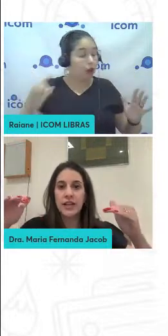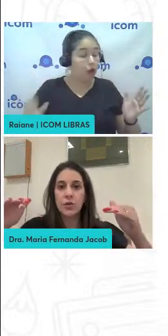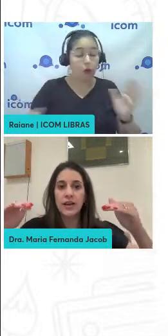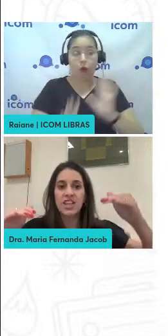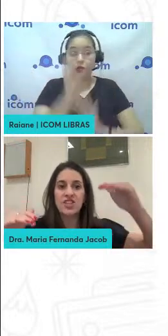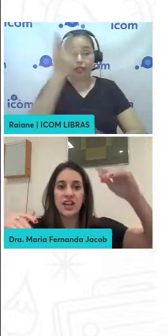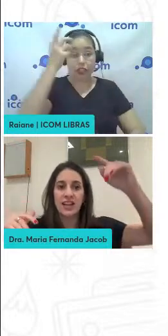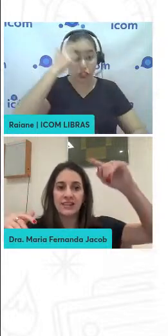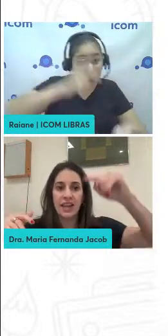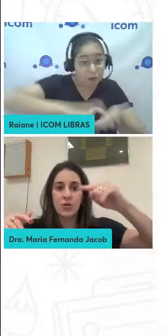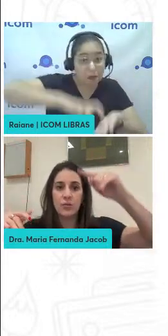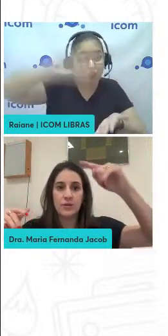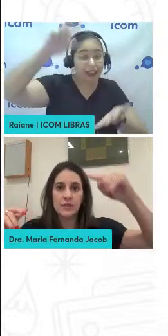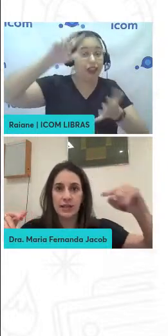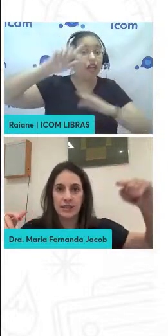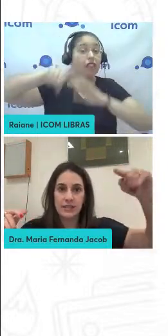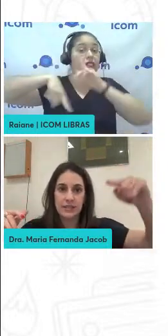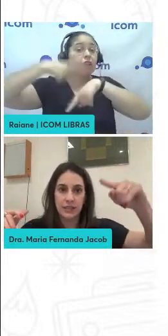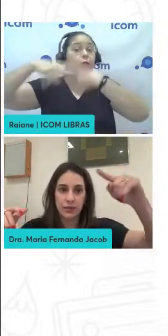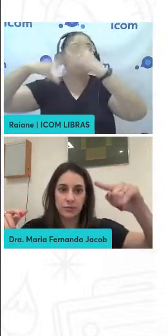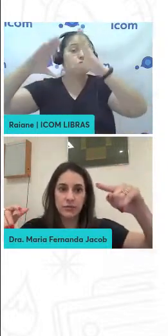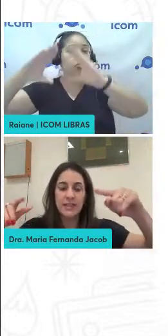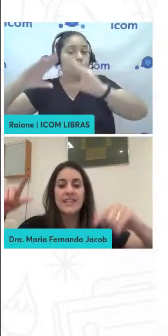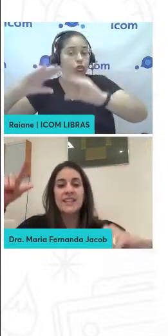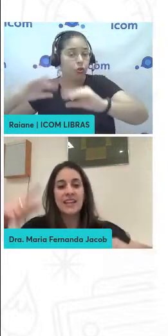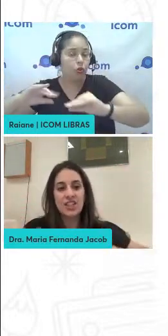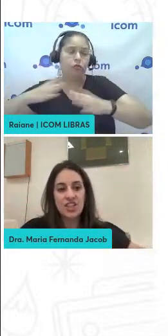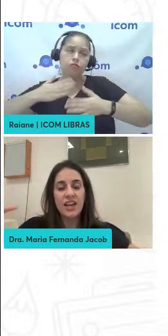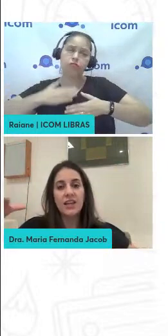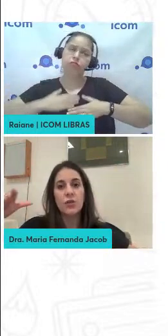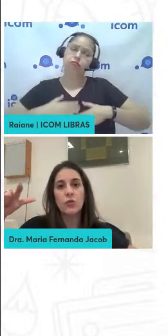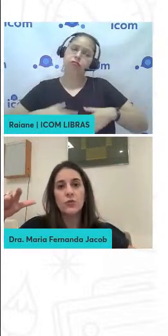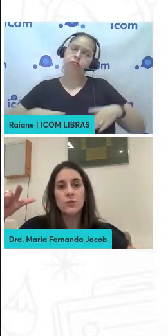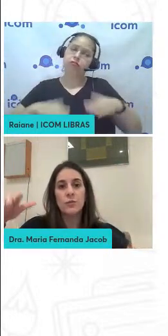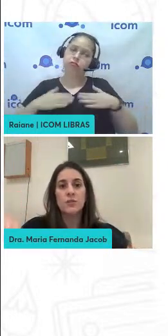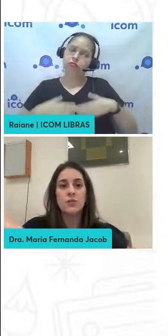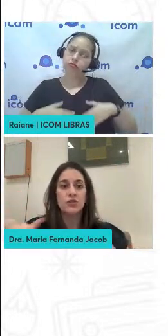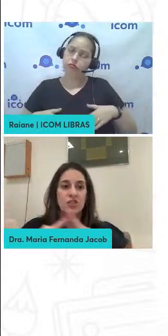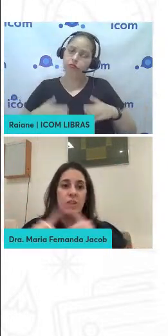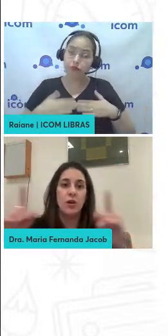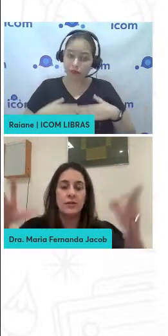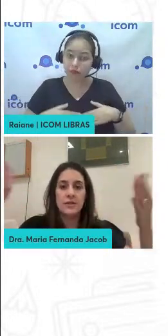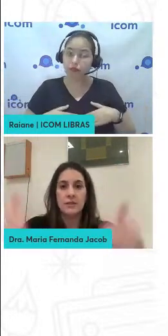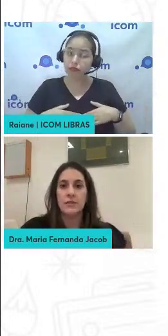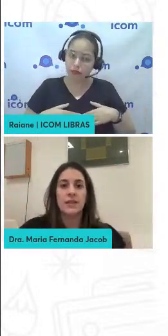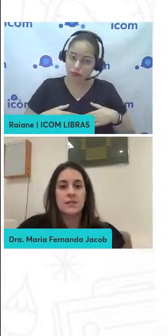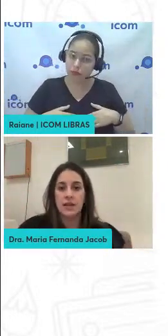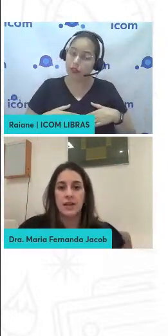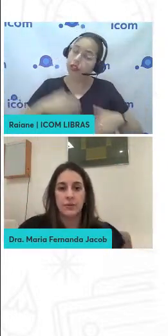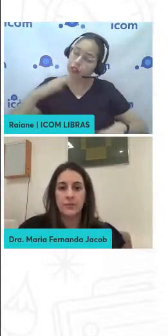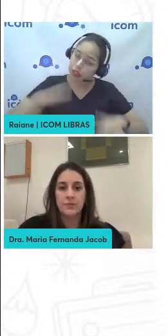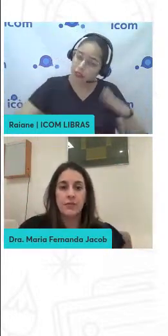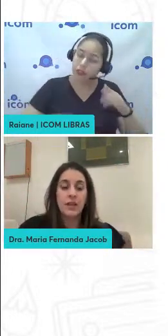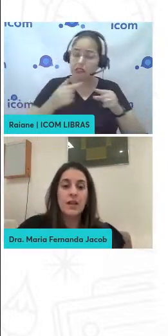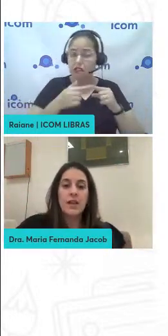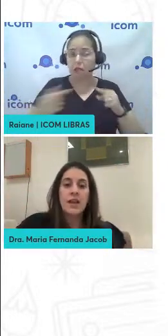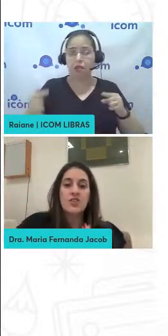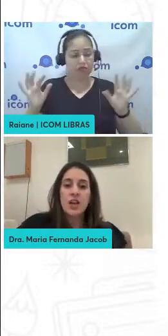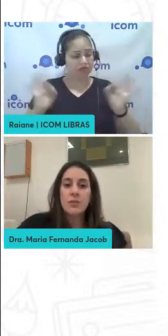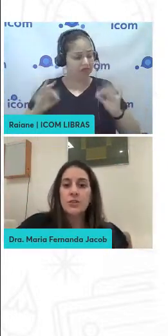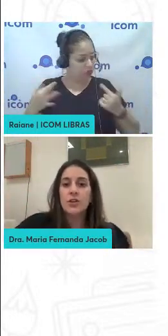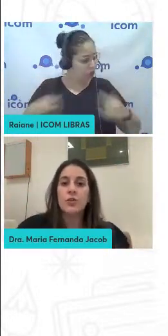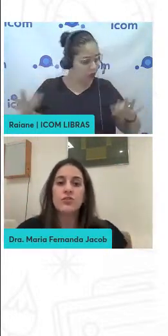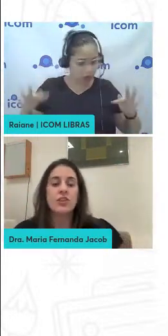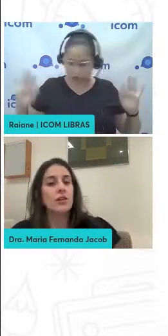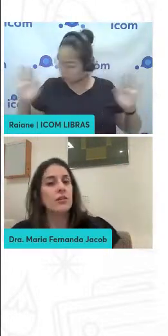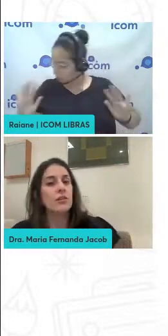A dor recorrente, ela tem uma oscilação e ela chega em alguns momentos do dia ou da semana a 0.